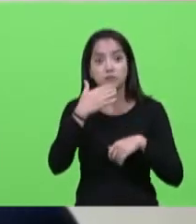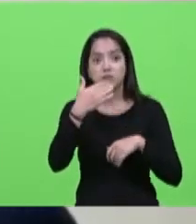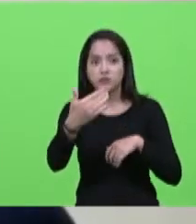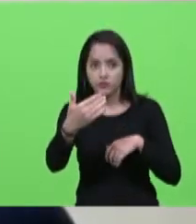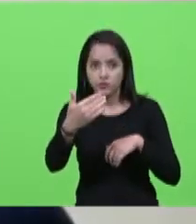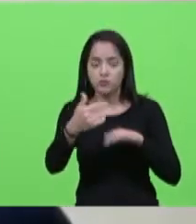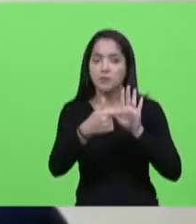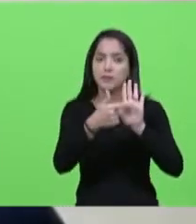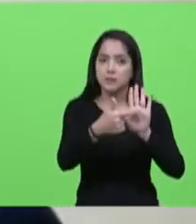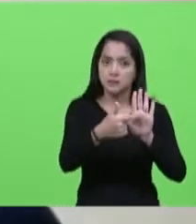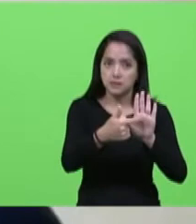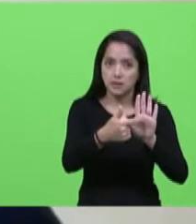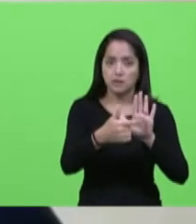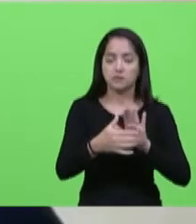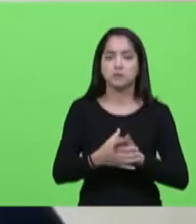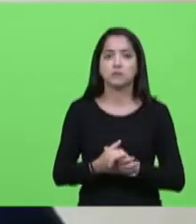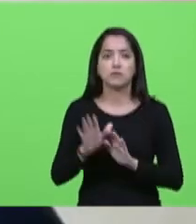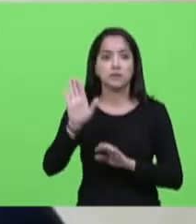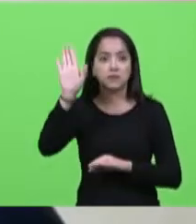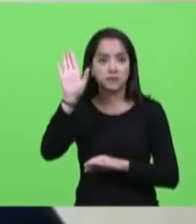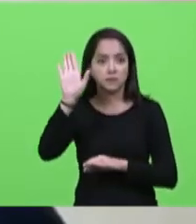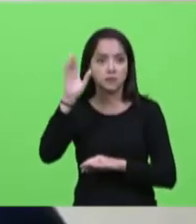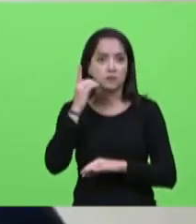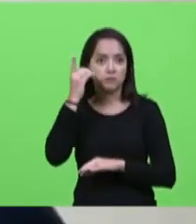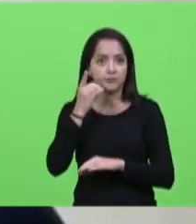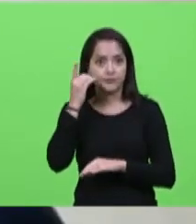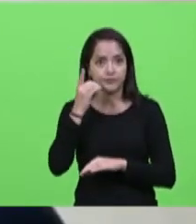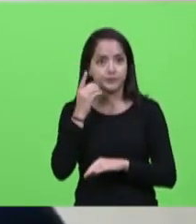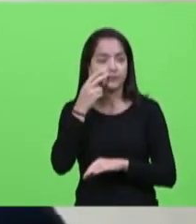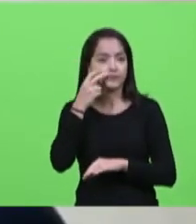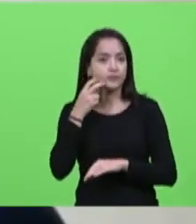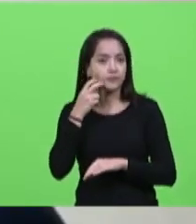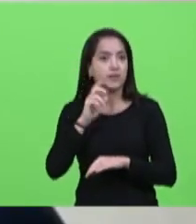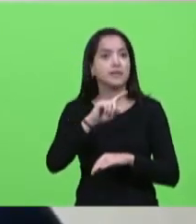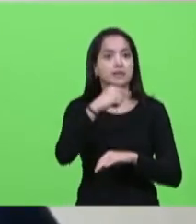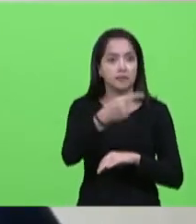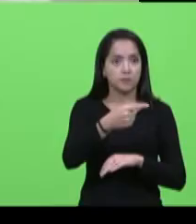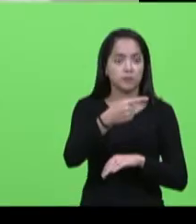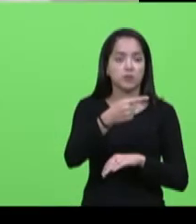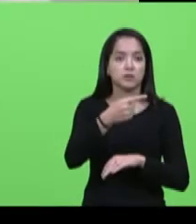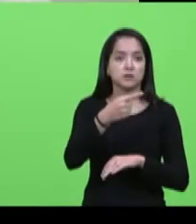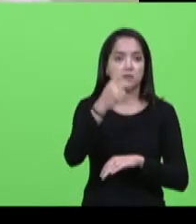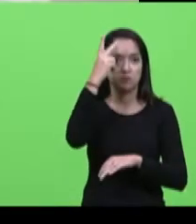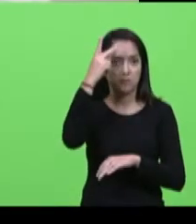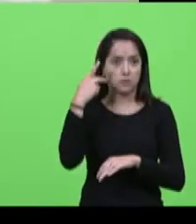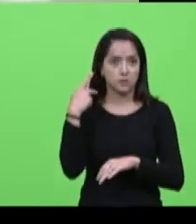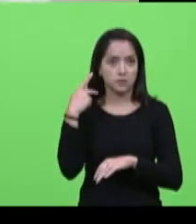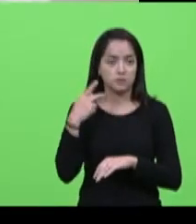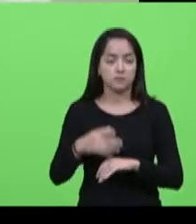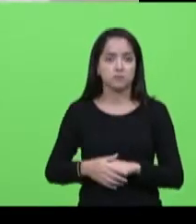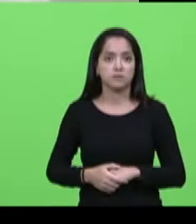deputado Ivanatti, tem a palavra pela ordem o deputado Luiz Fernando Vampiro e depois a deputada Paulinha.